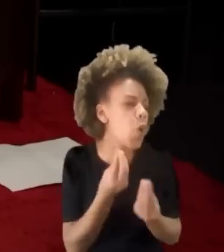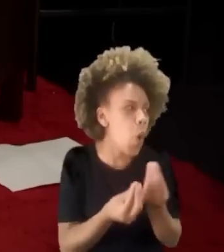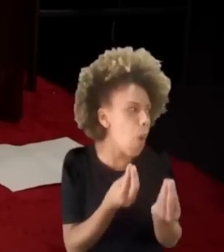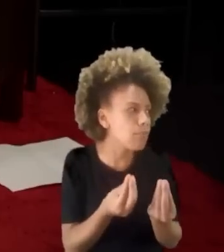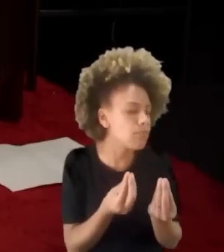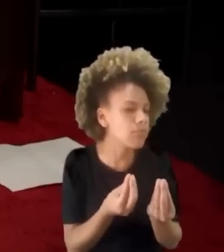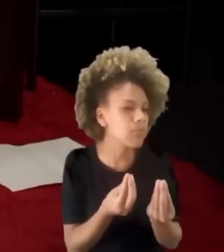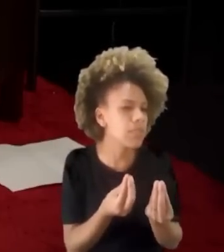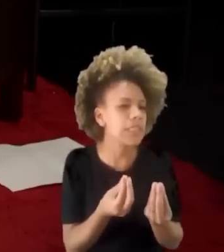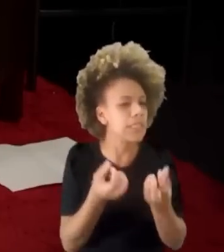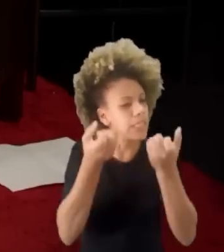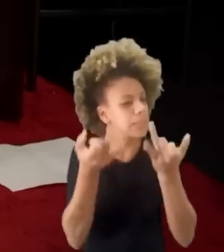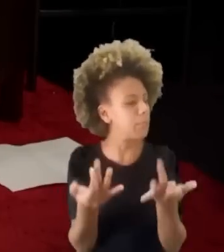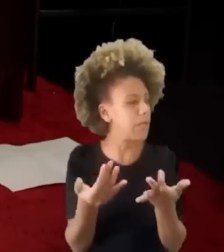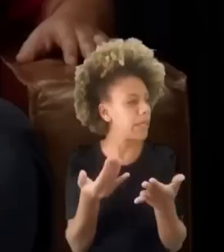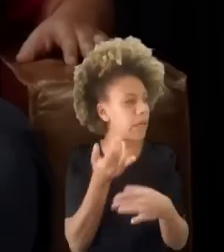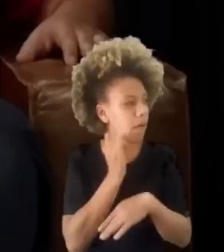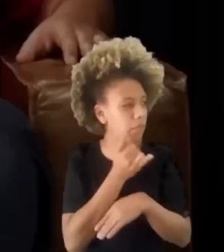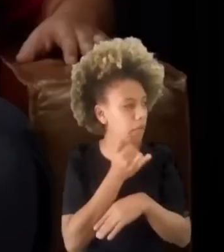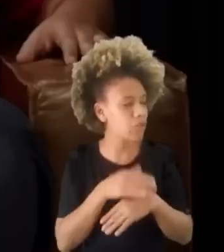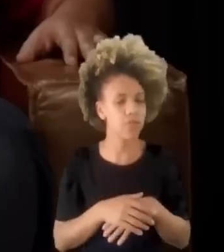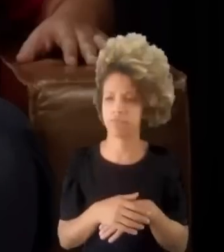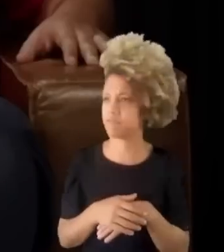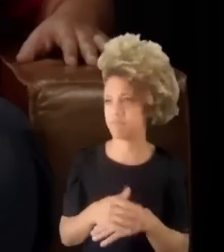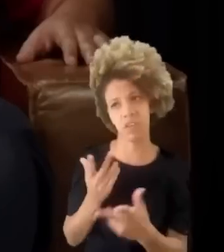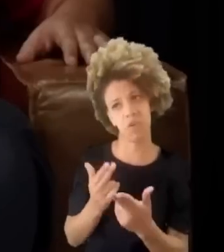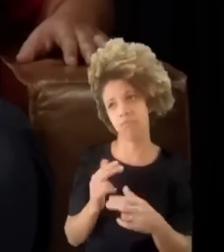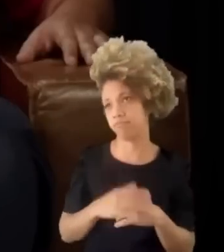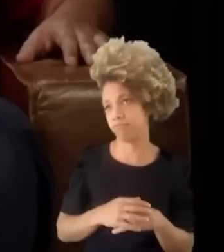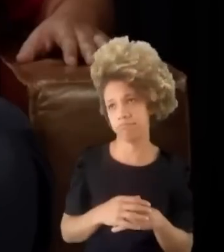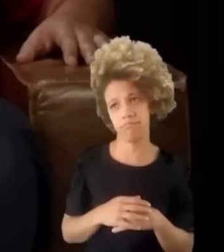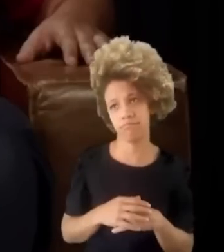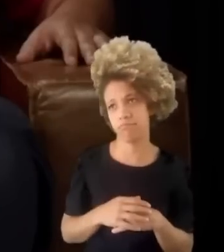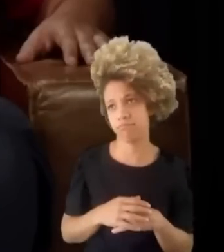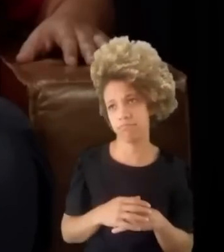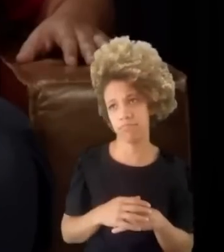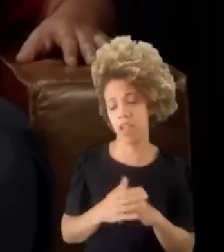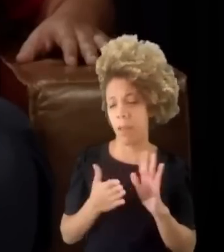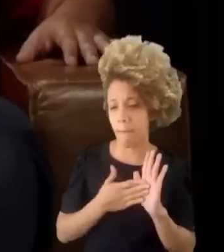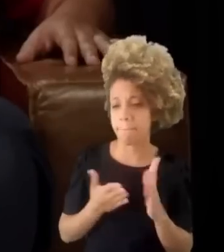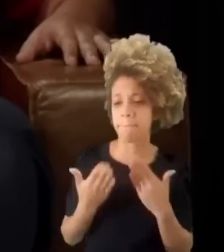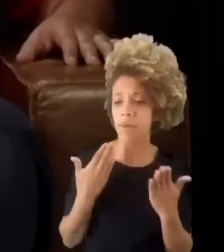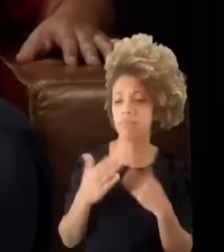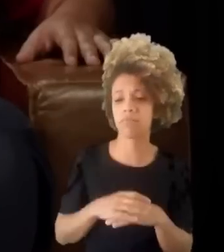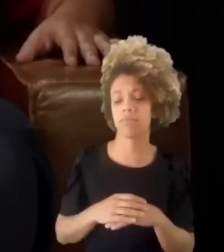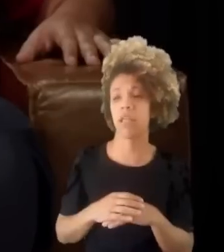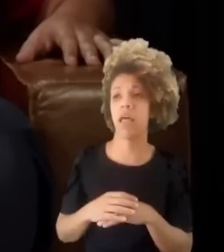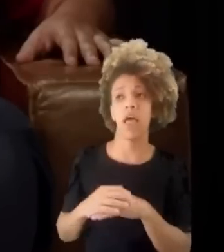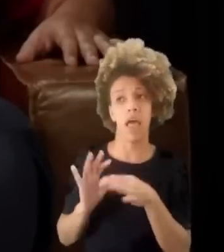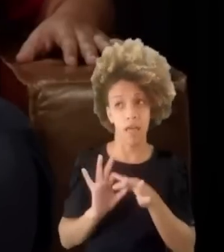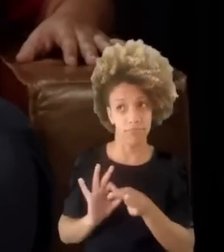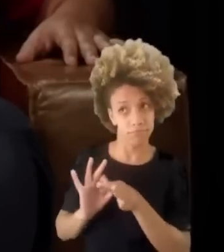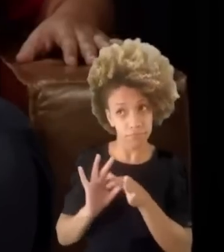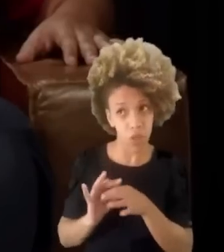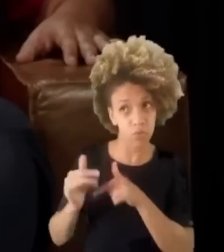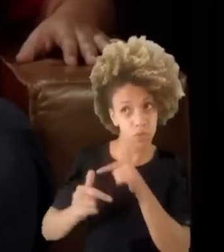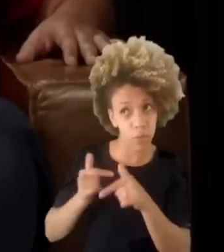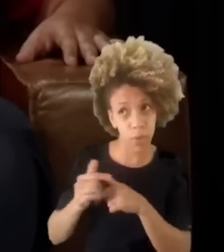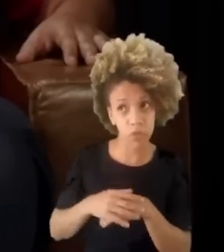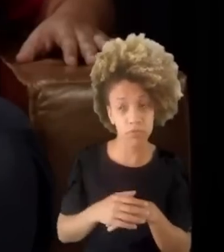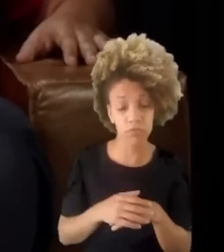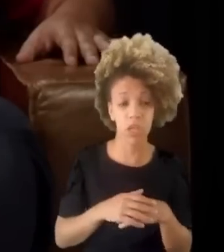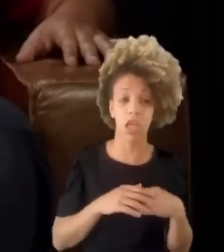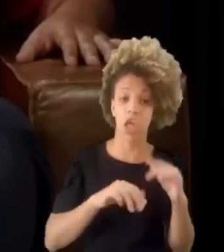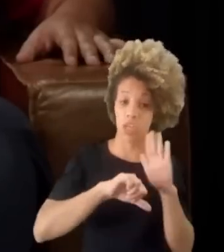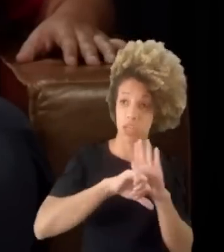como é que tu CIPA igreja Ah é eu tô com uma igreja chamando ação dos trabalhadores E aí